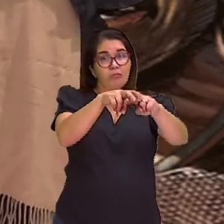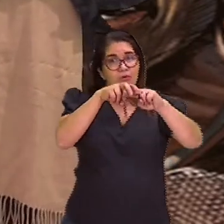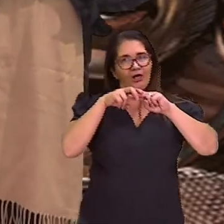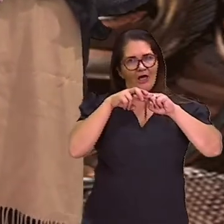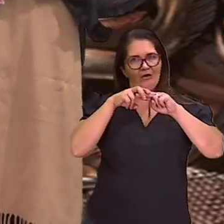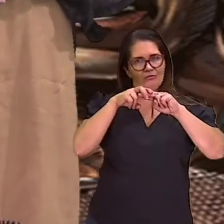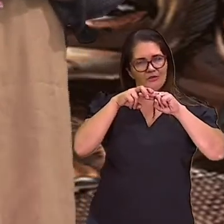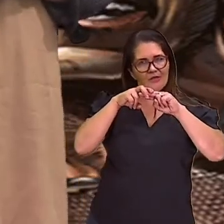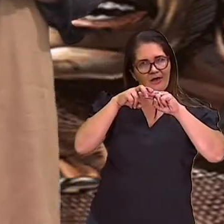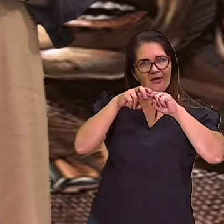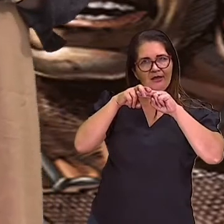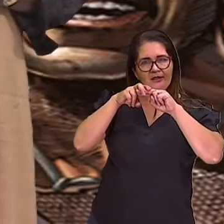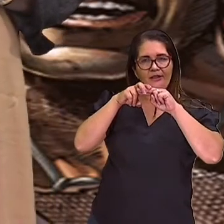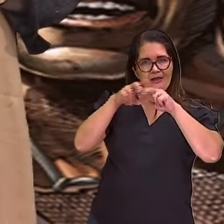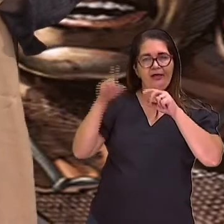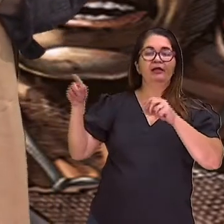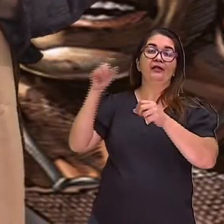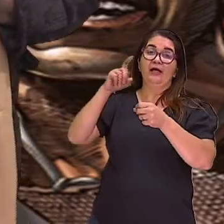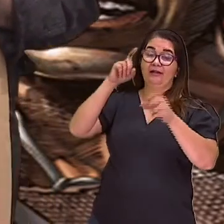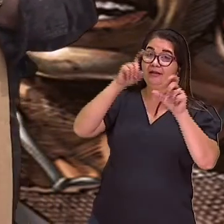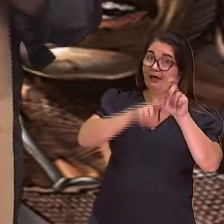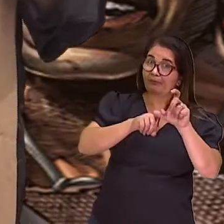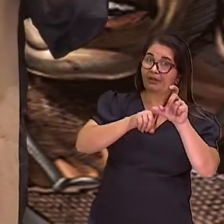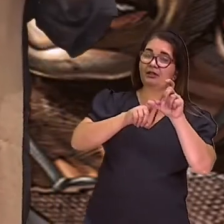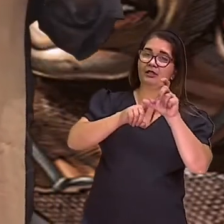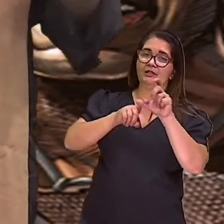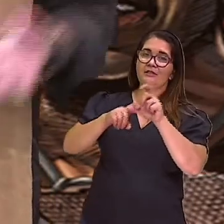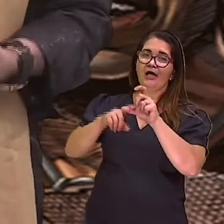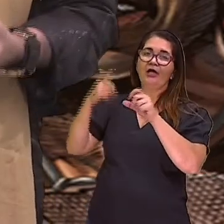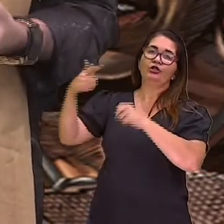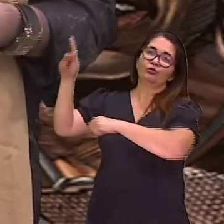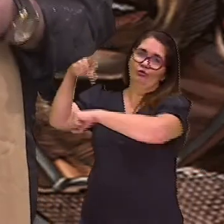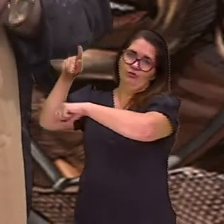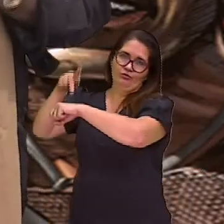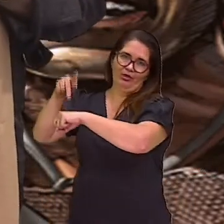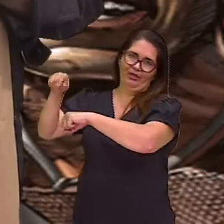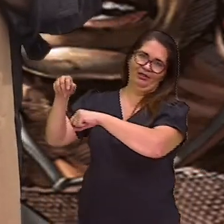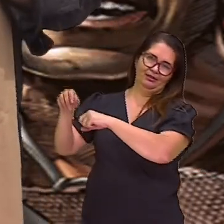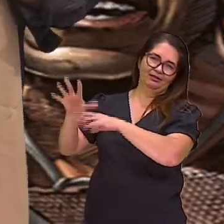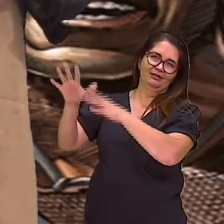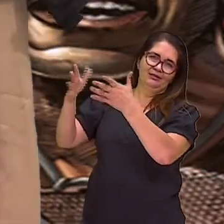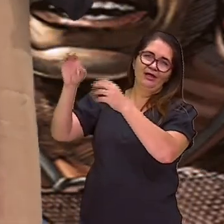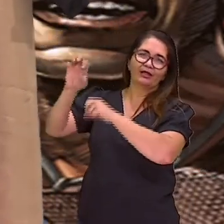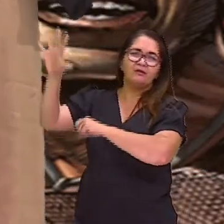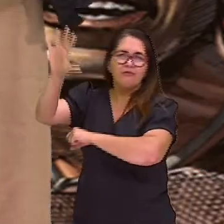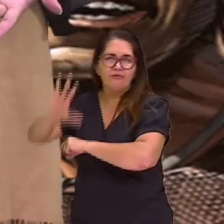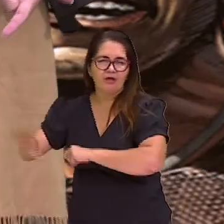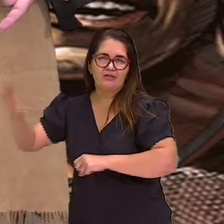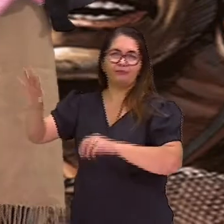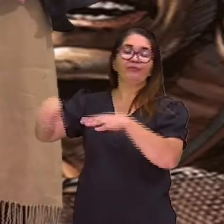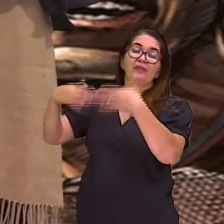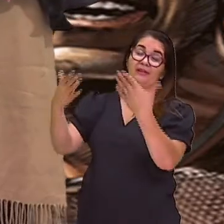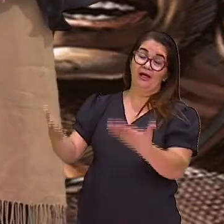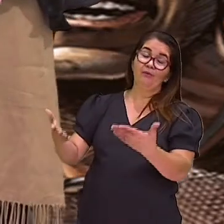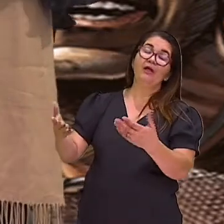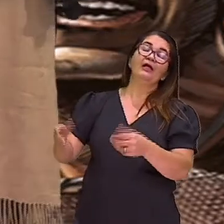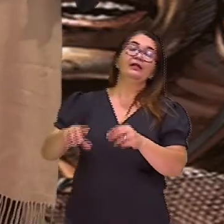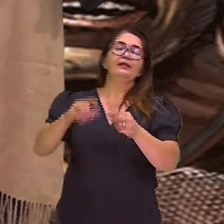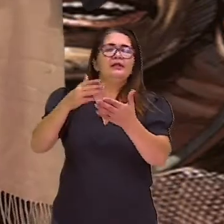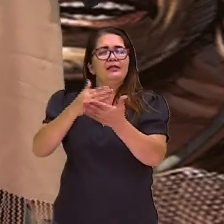uma reconquista, tivemos uma retomada, os portugueses apossaram novamente da